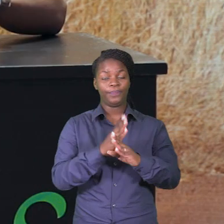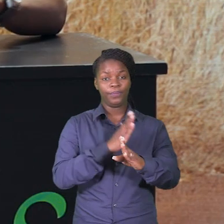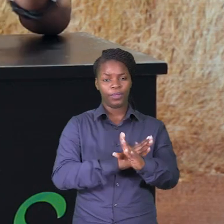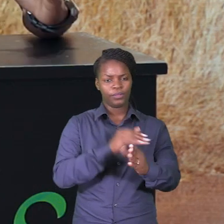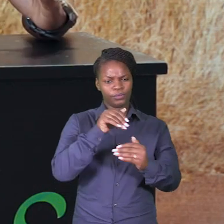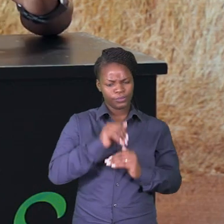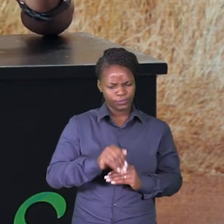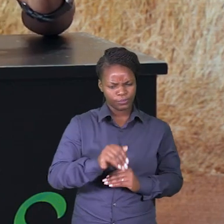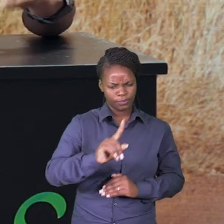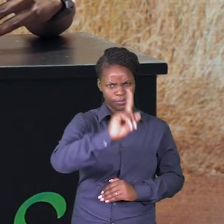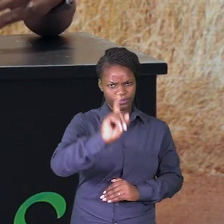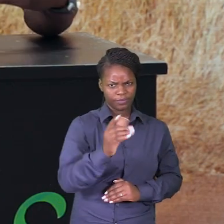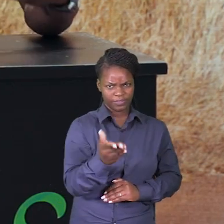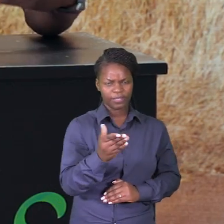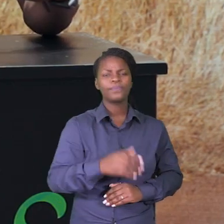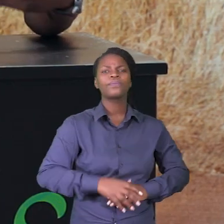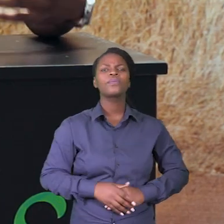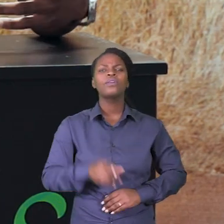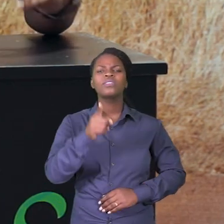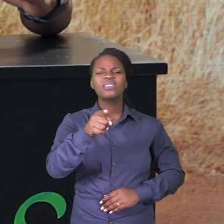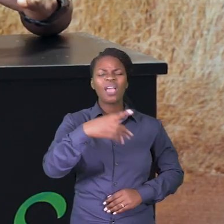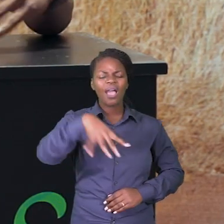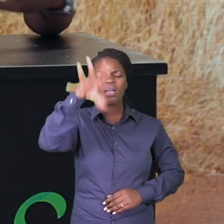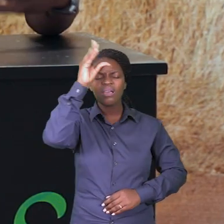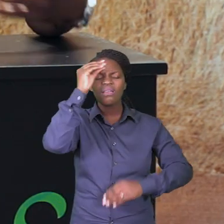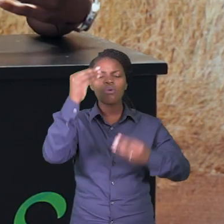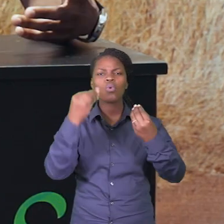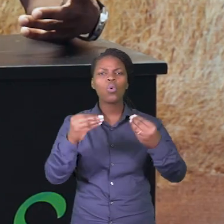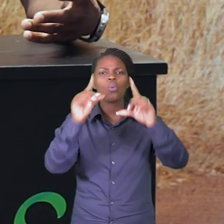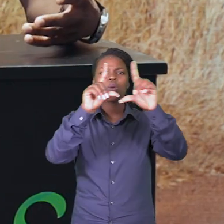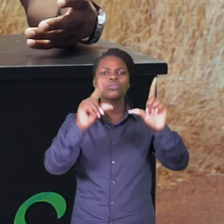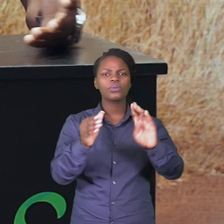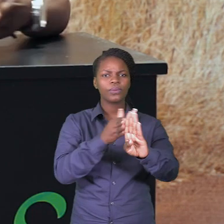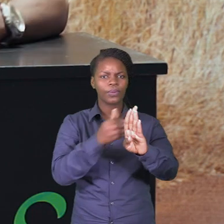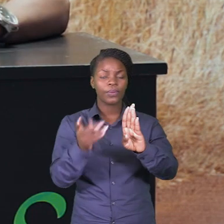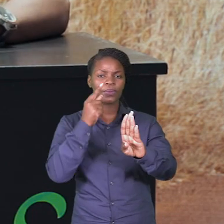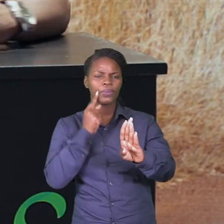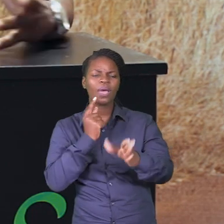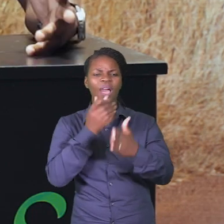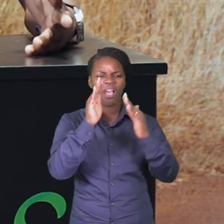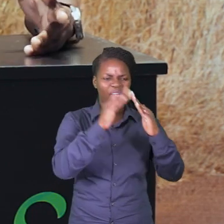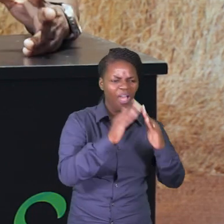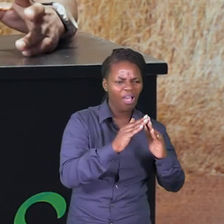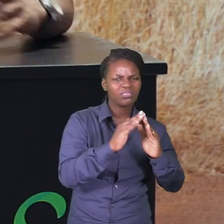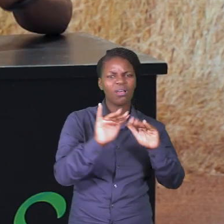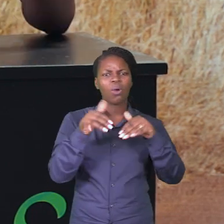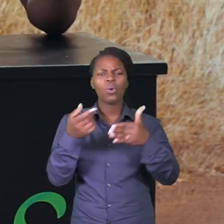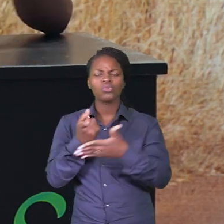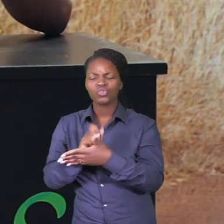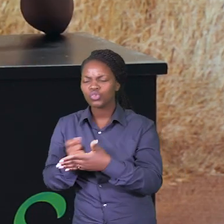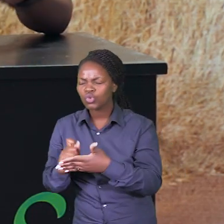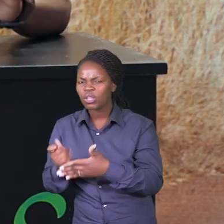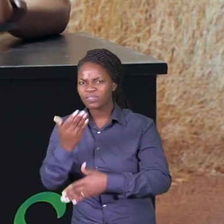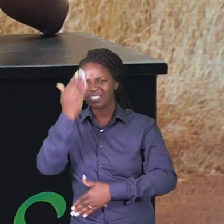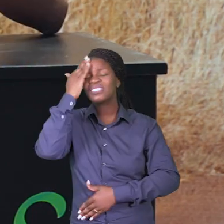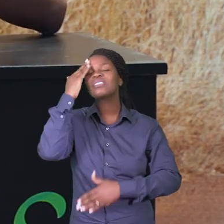antes continuar de pensamento como é que o edr soube que como é que aprende endeu sobre assé sexual foi em casa foi na escola como é que tinha a